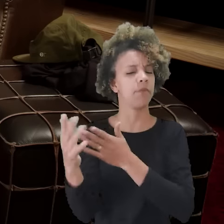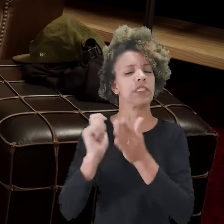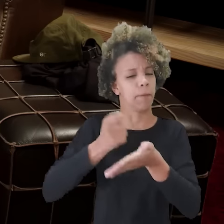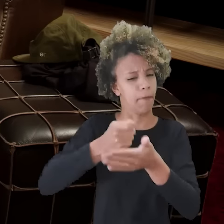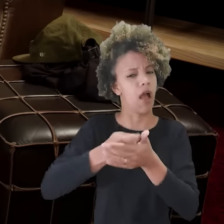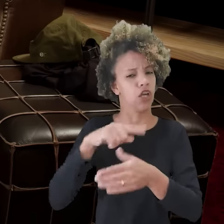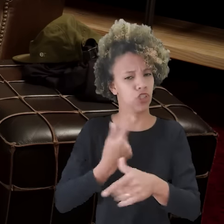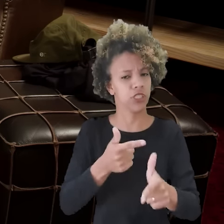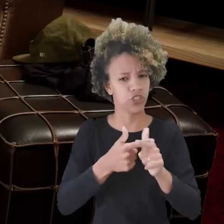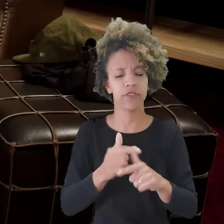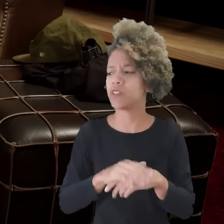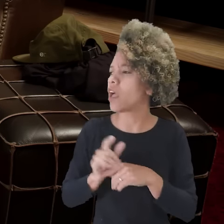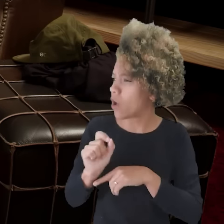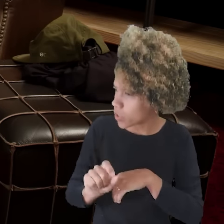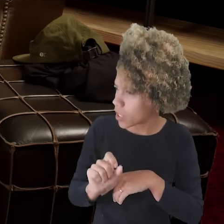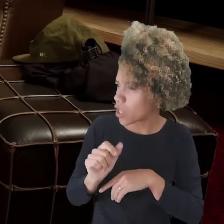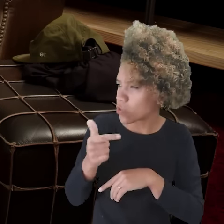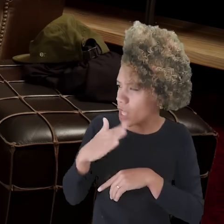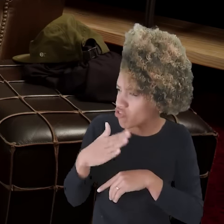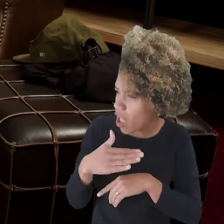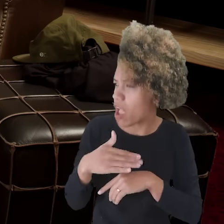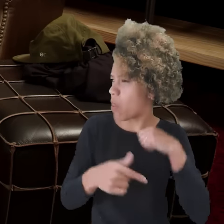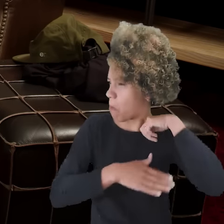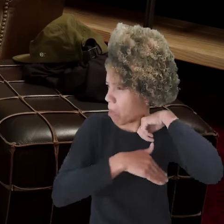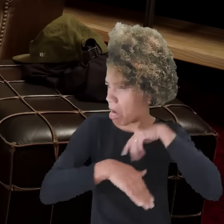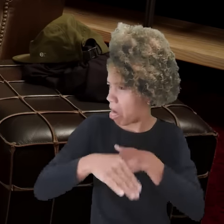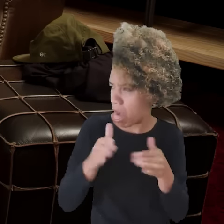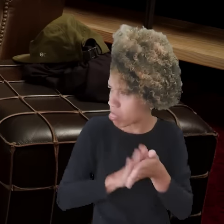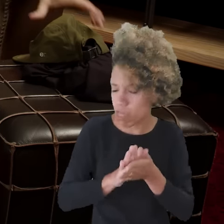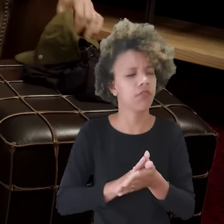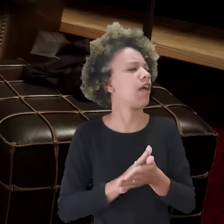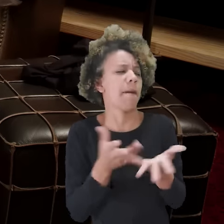aí sai daquela da da do que não pega cheiro não pega nada maravilhoso